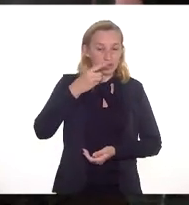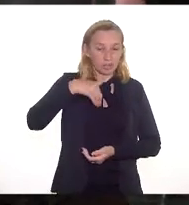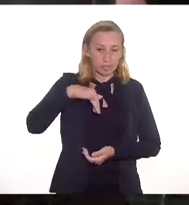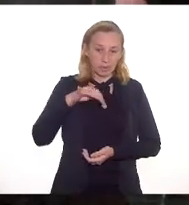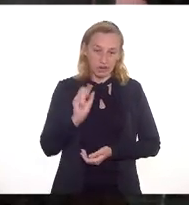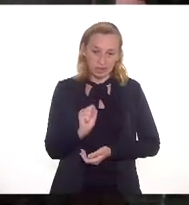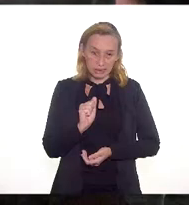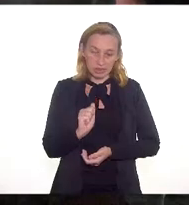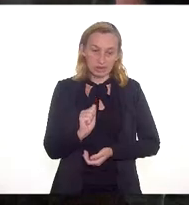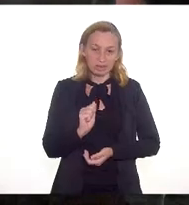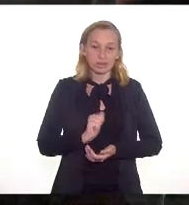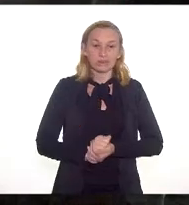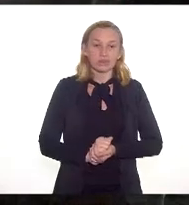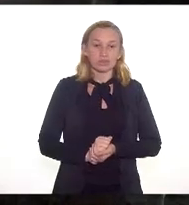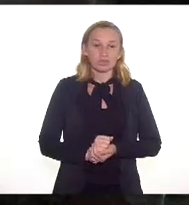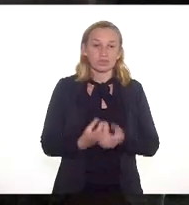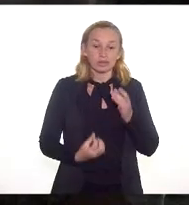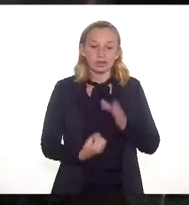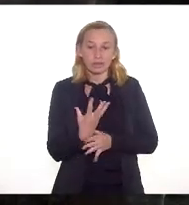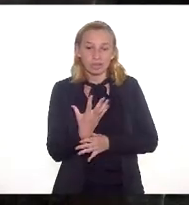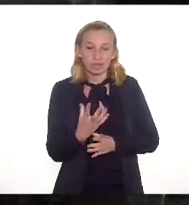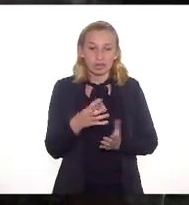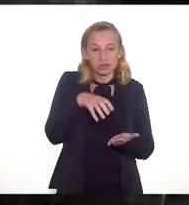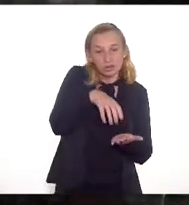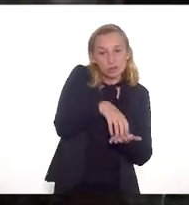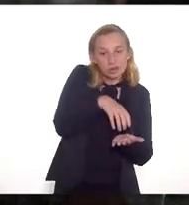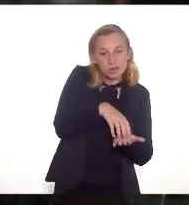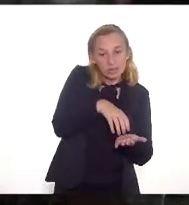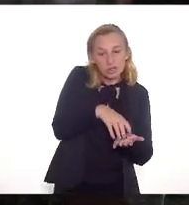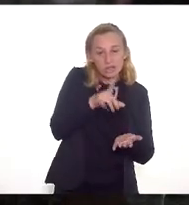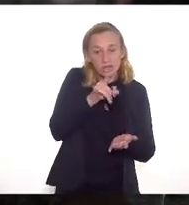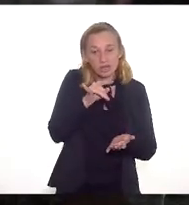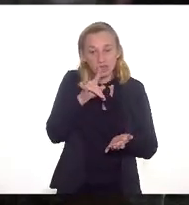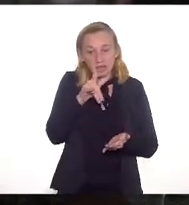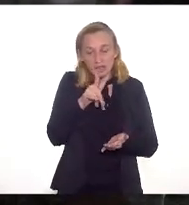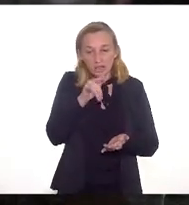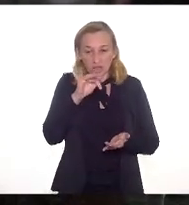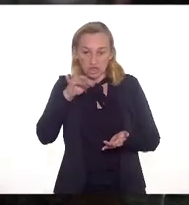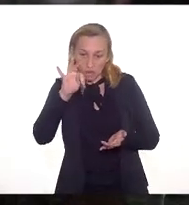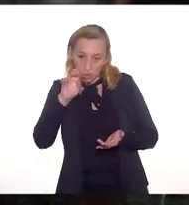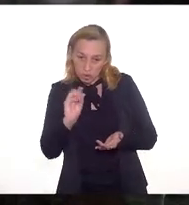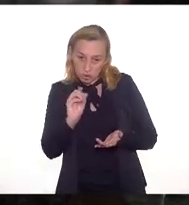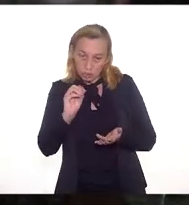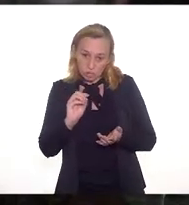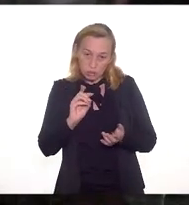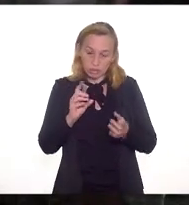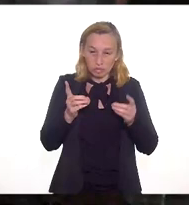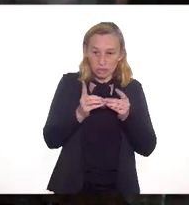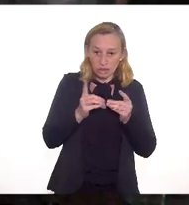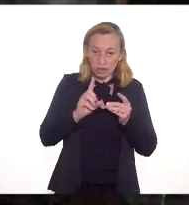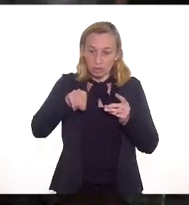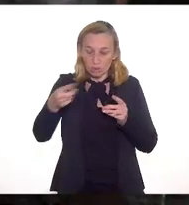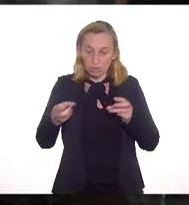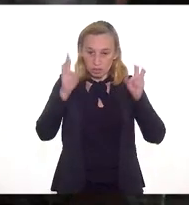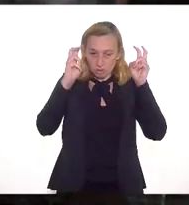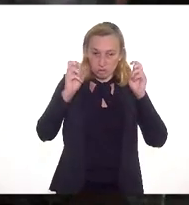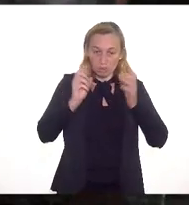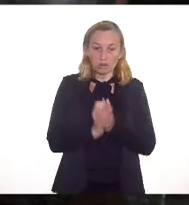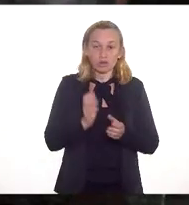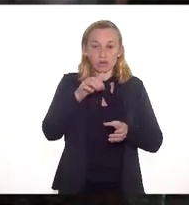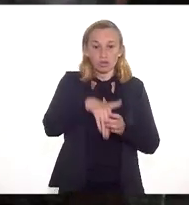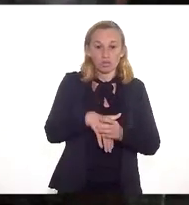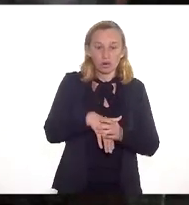dispõe sobre a implantação dos centros de diagnóstico de pacientes da outras providências. O voto